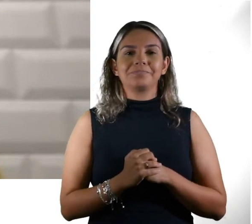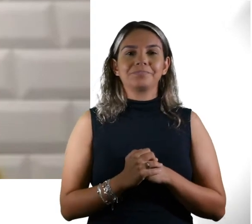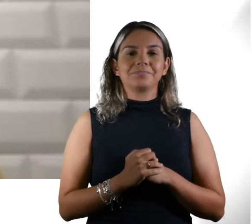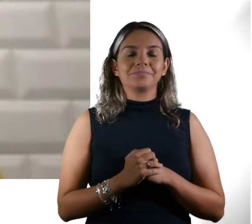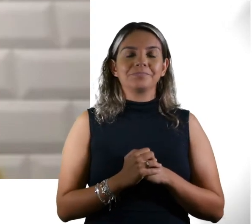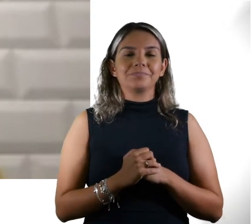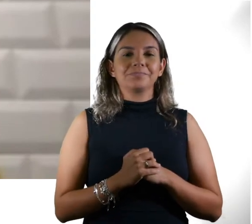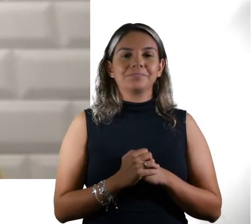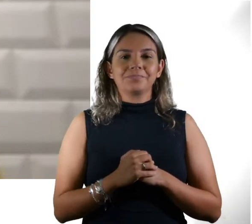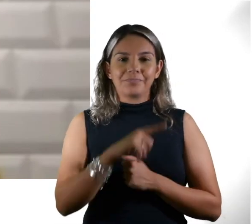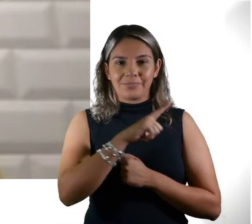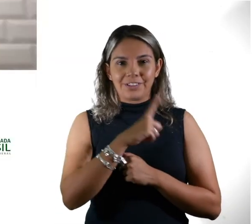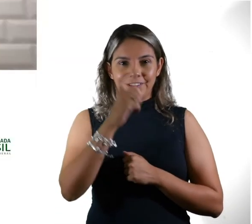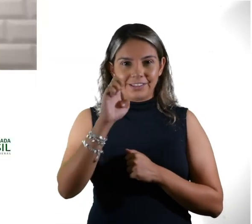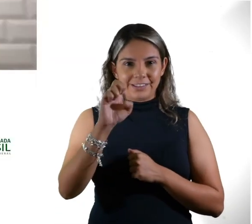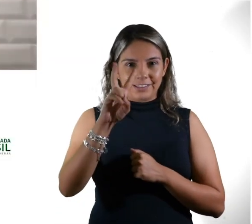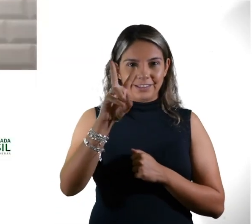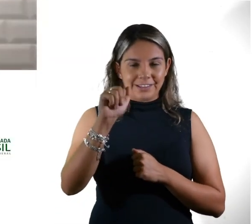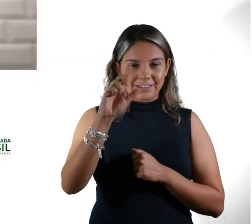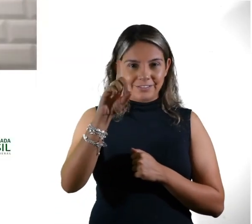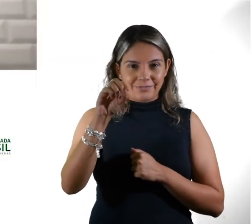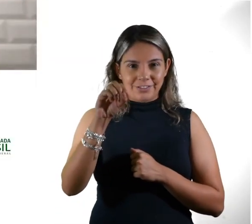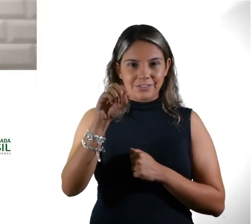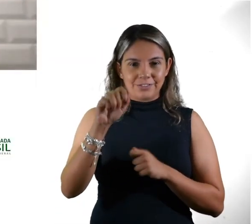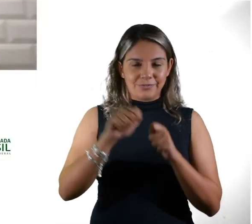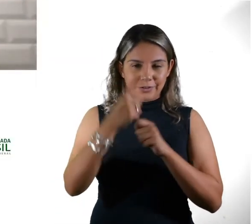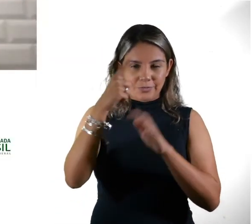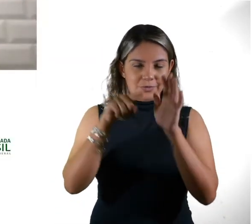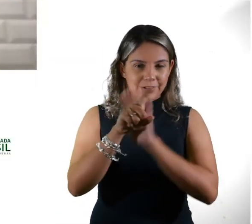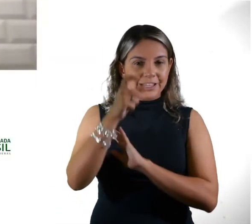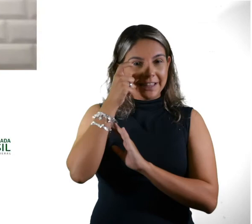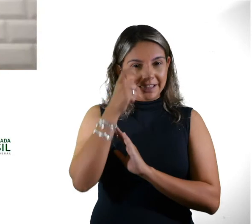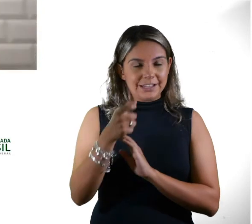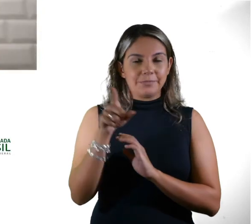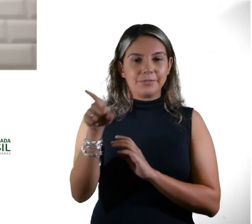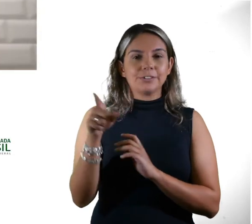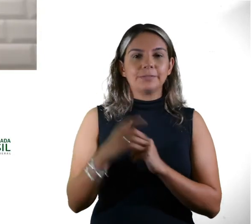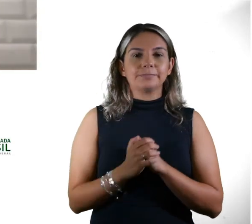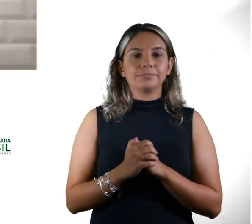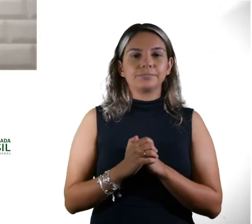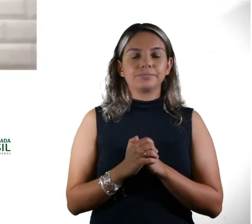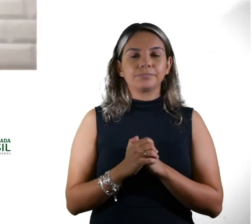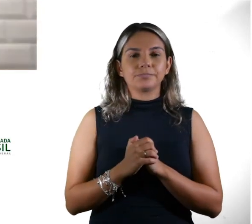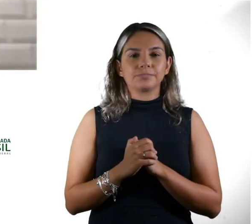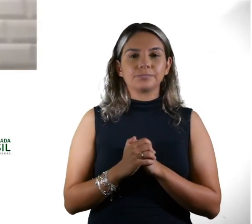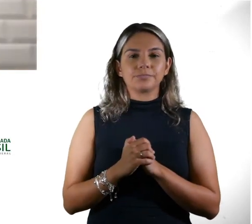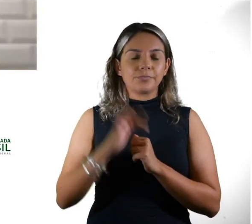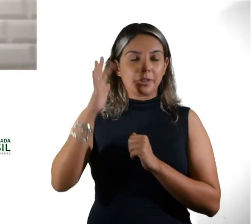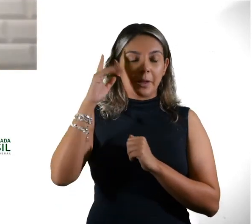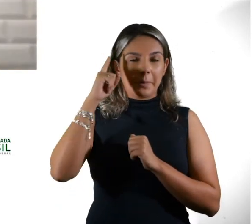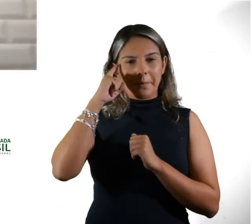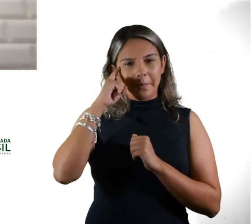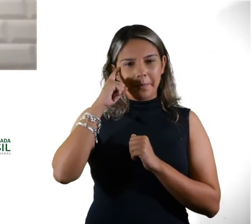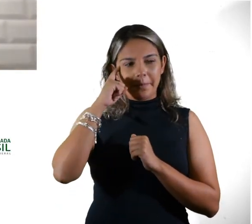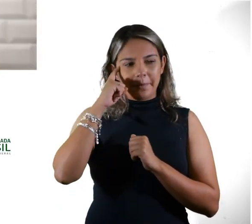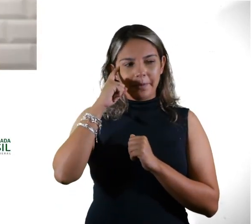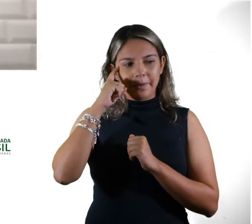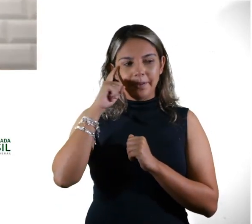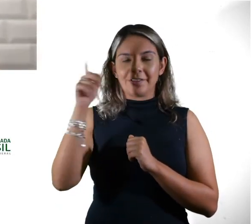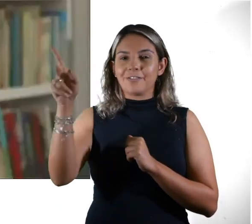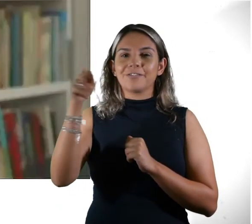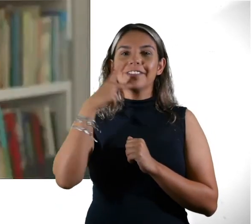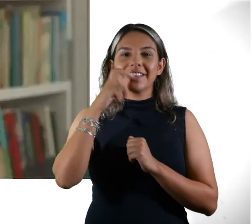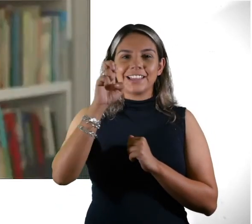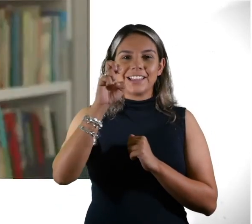Bem, tem o Evaldo Costa. Faz uma pergunta interessante para você. Penso que a ideia mais Evaldo é meu